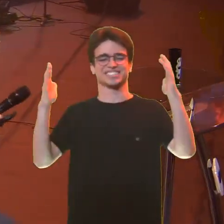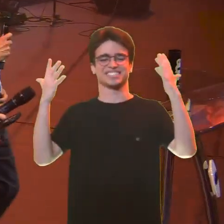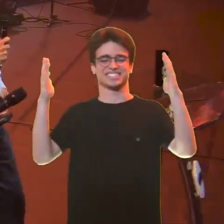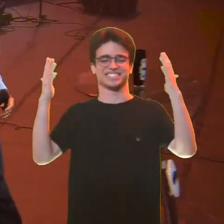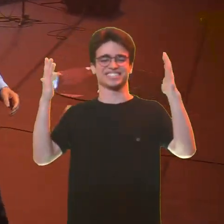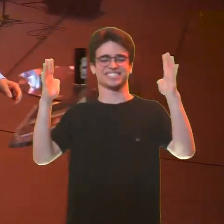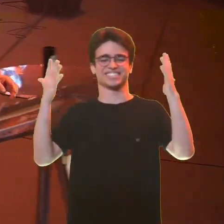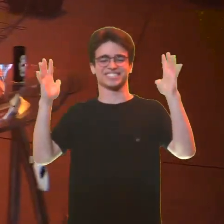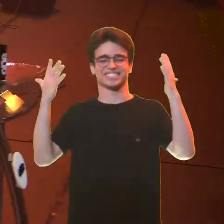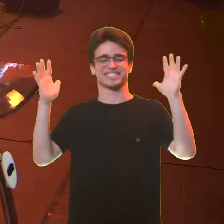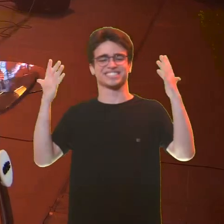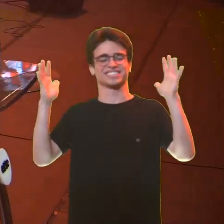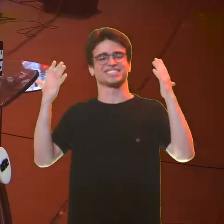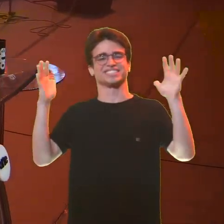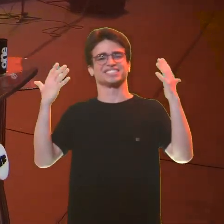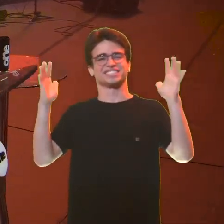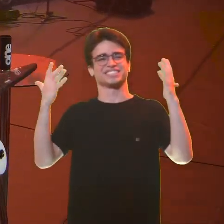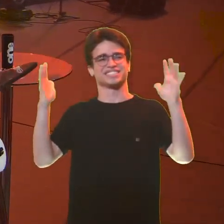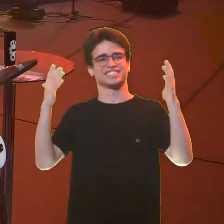Amén.